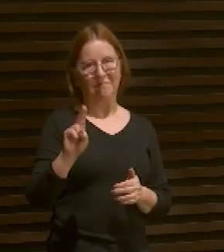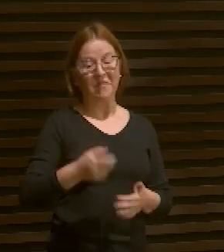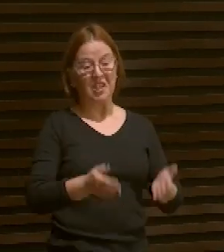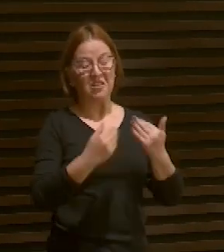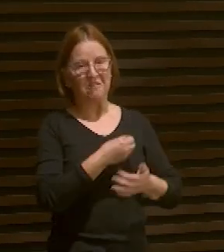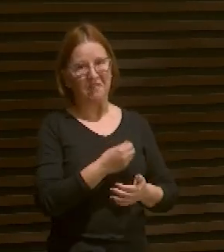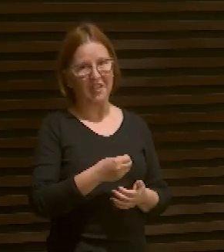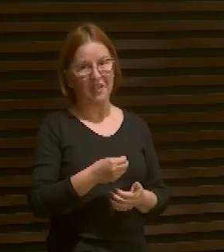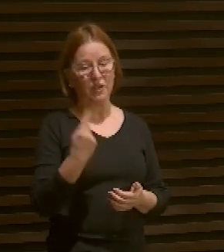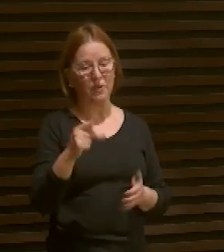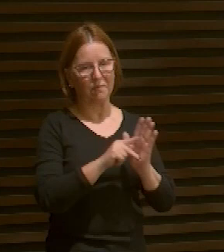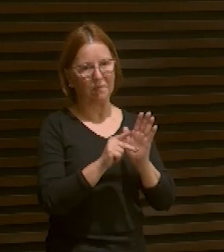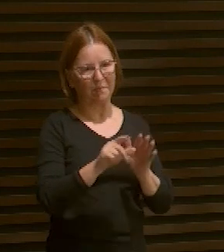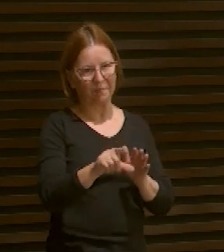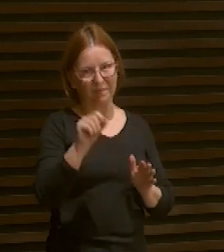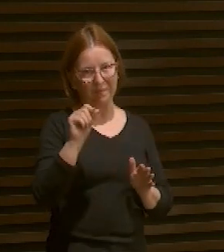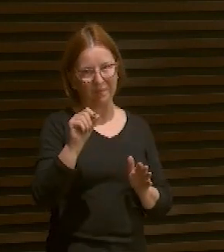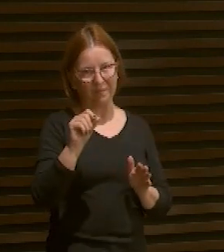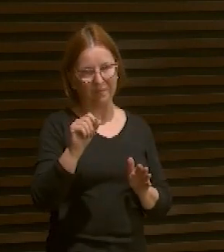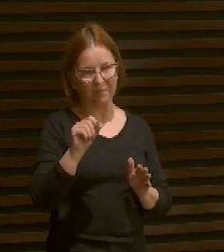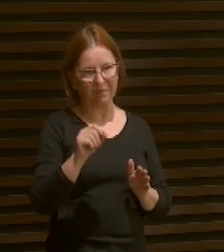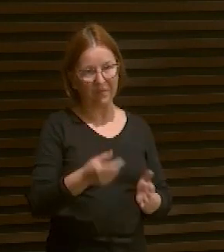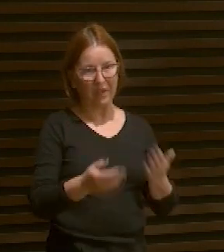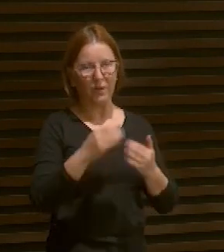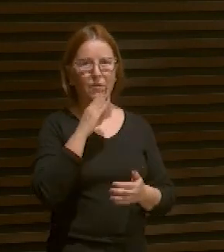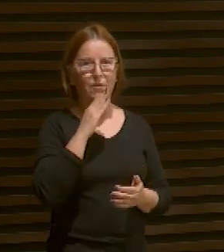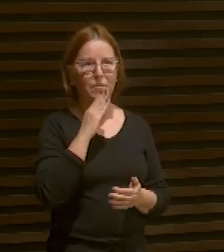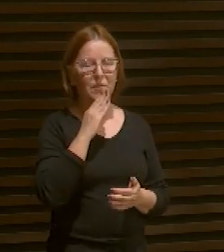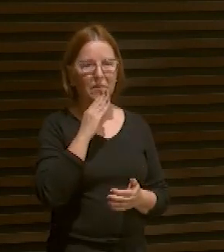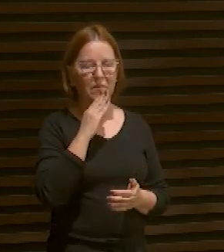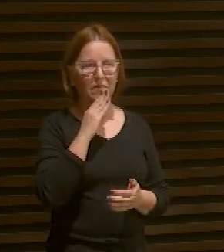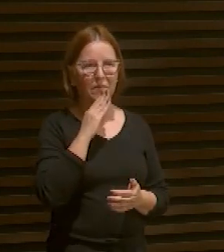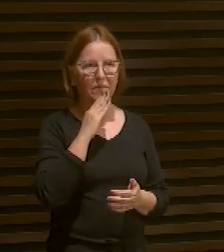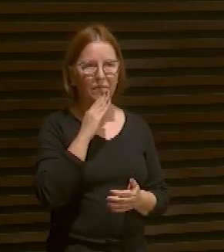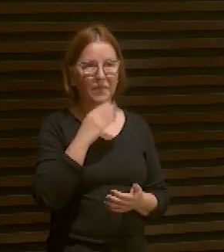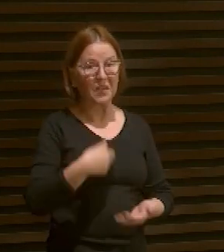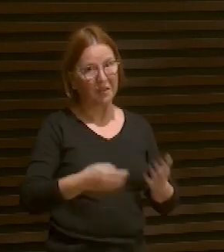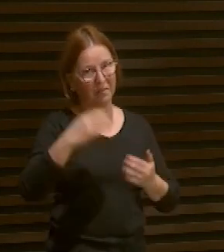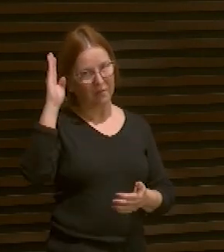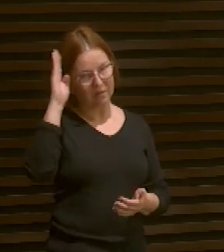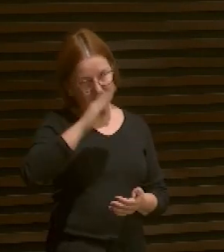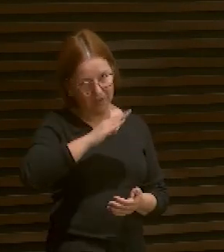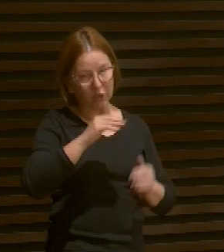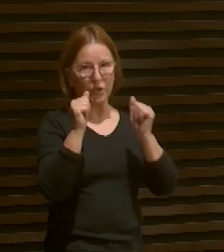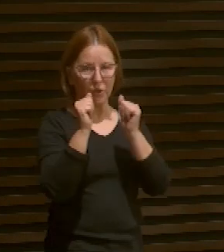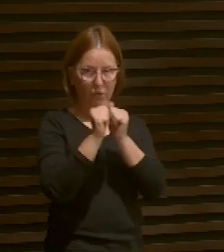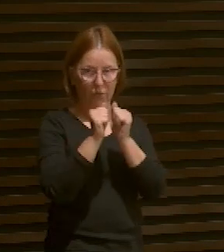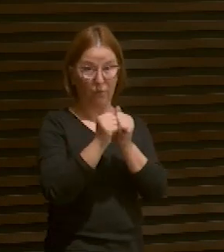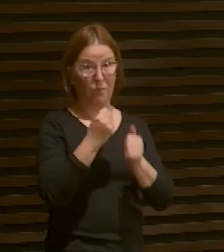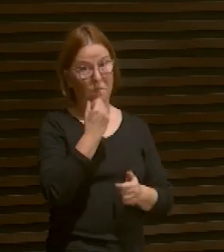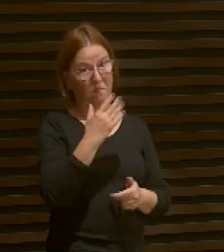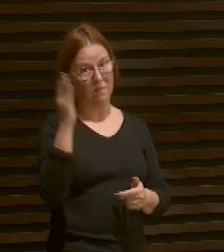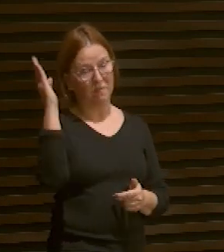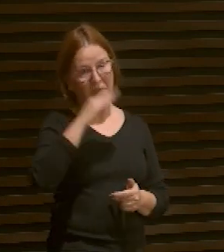sua própria escolha. Ele ganhou conhecimento, ele ganhou a maldade, junto com o bem e o